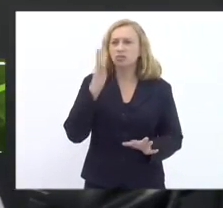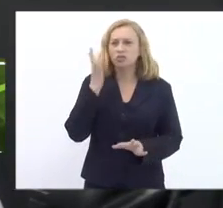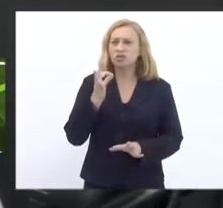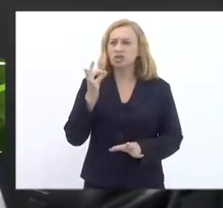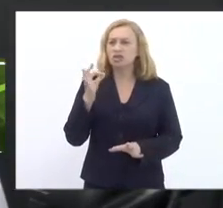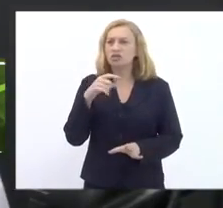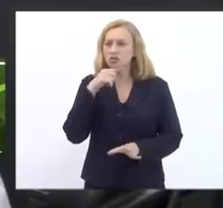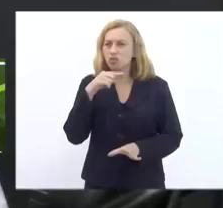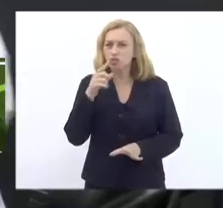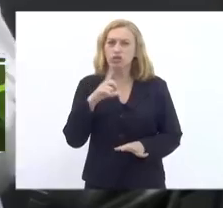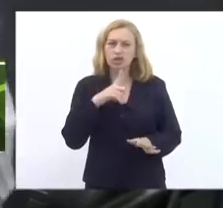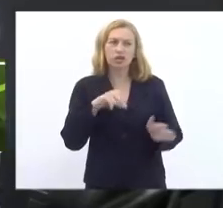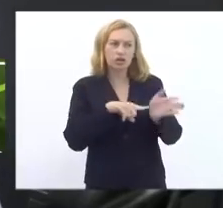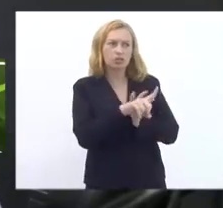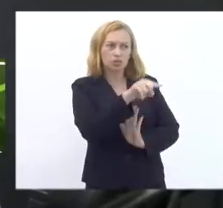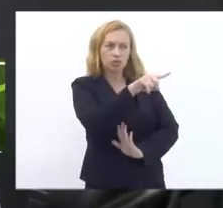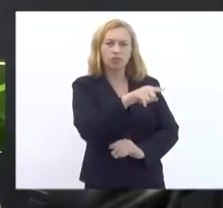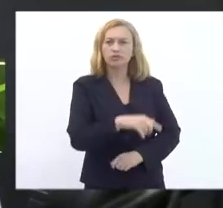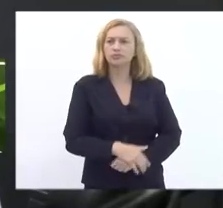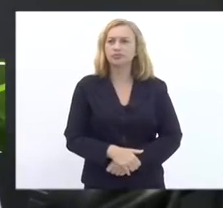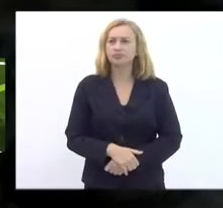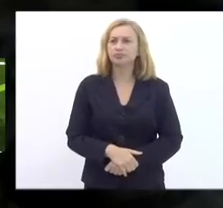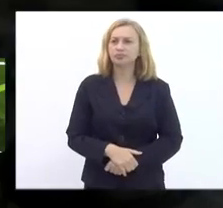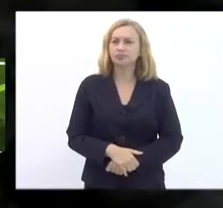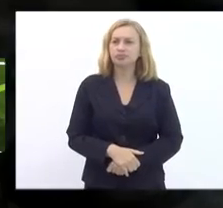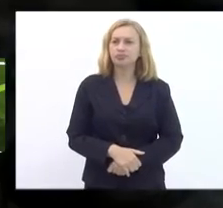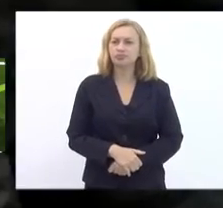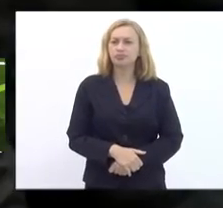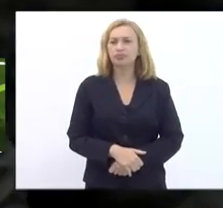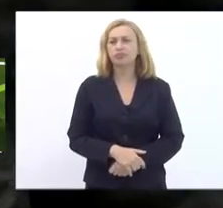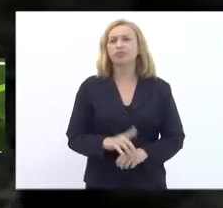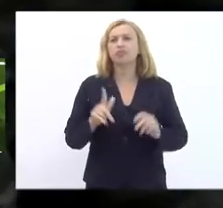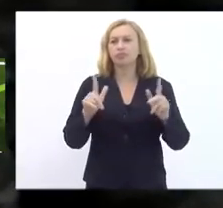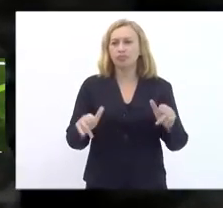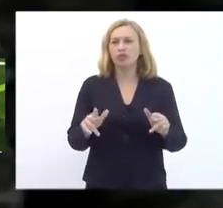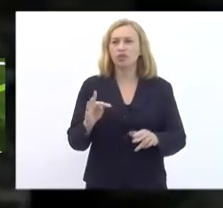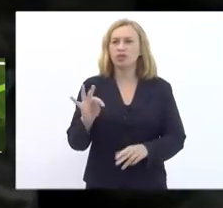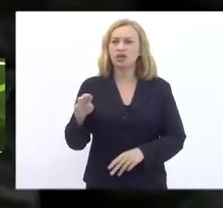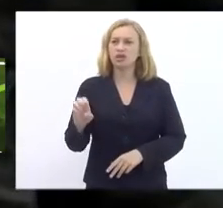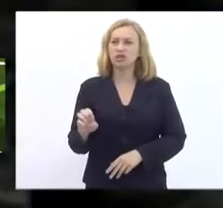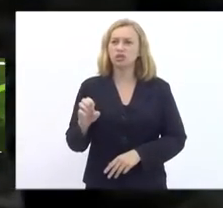alguma dúvida, ela pode tirar a dúvida agora. Se for a mesma coisa que a bilhete único.